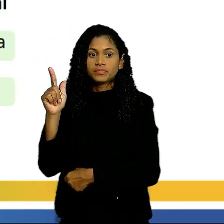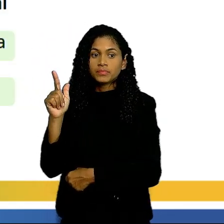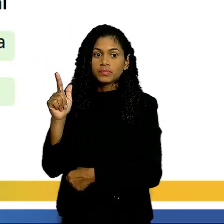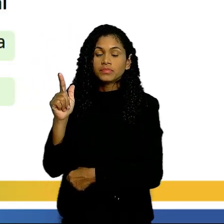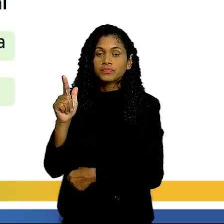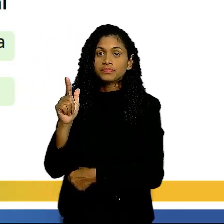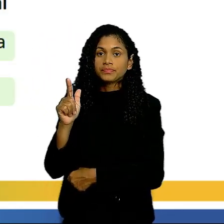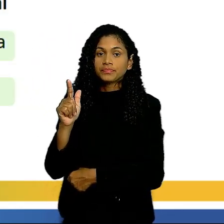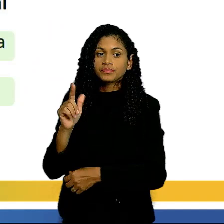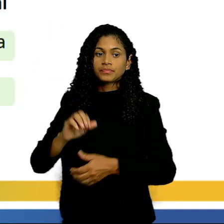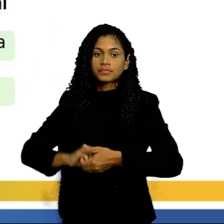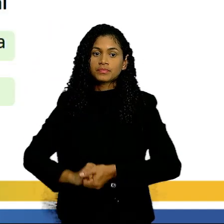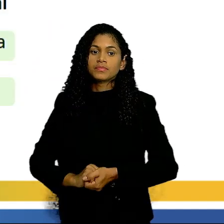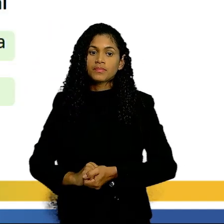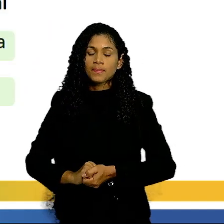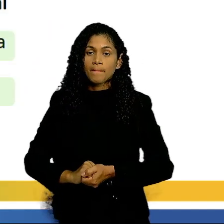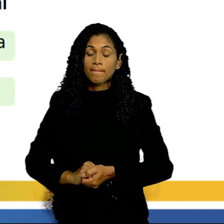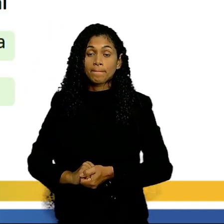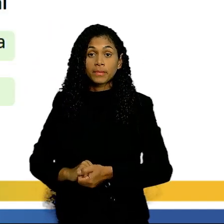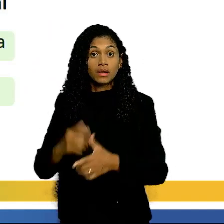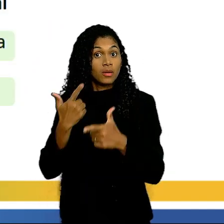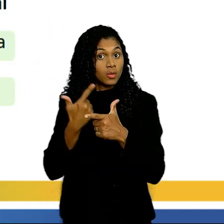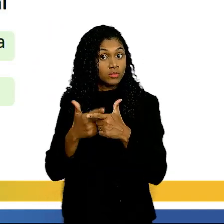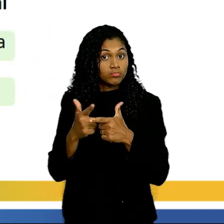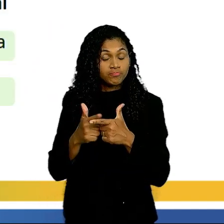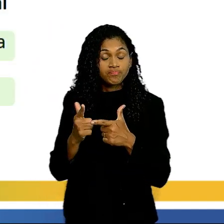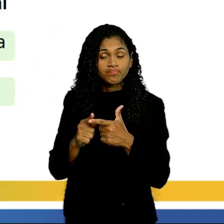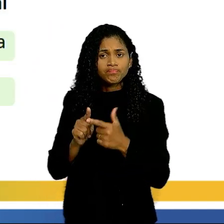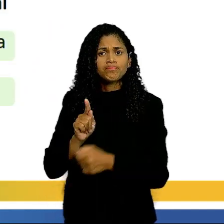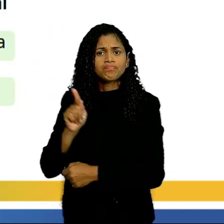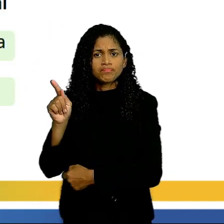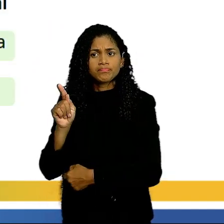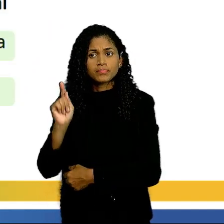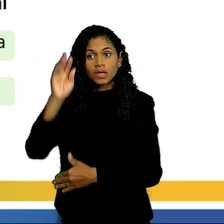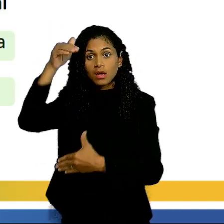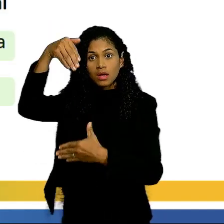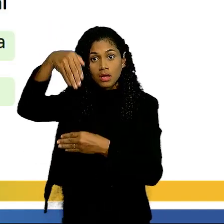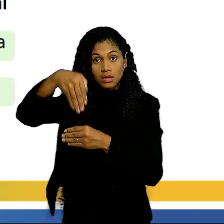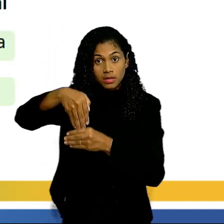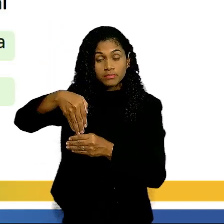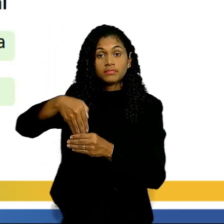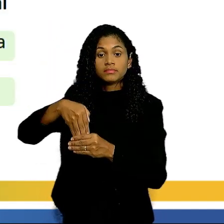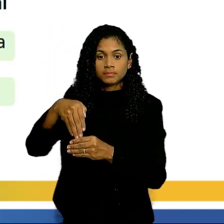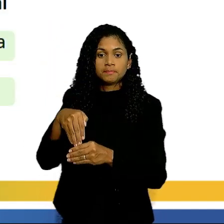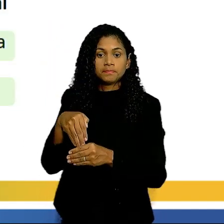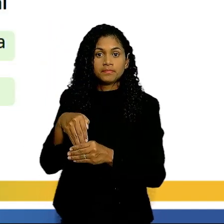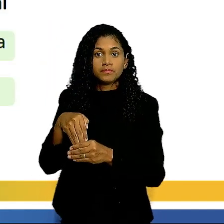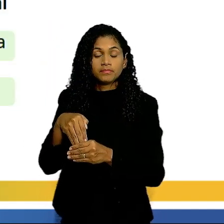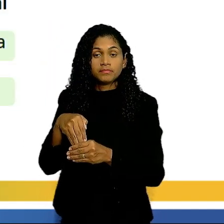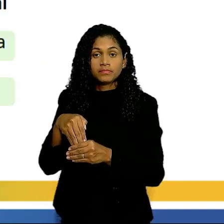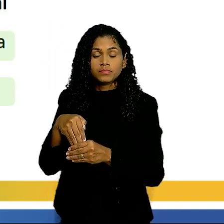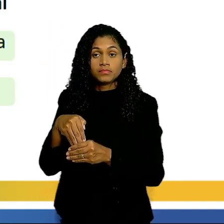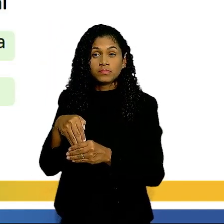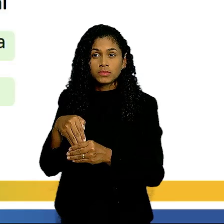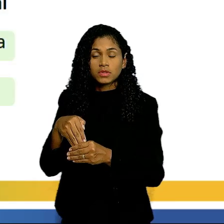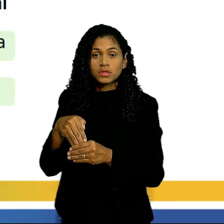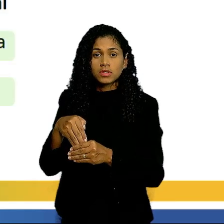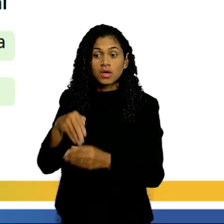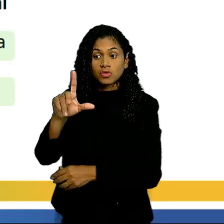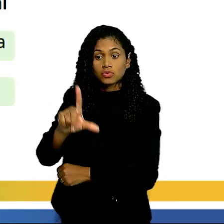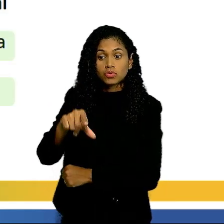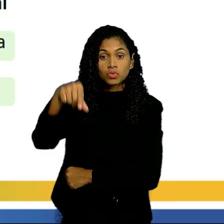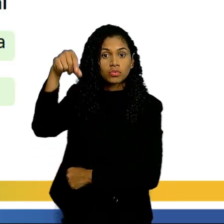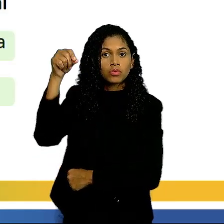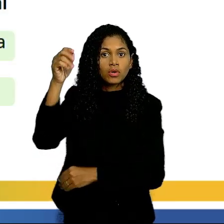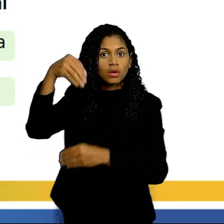e Minas Gerais eram aliados. O problema era que a eleição de 30 iria eleger um candidato